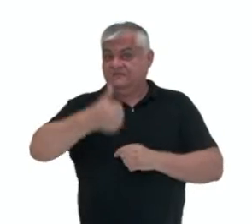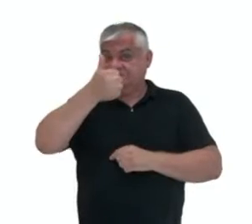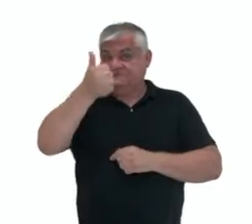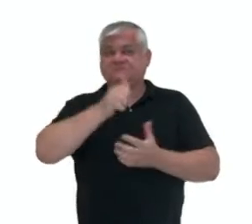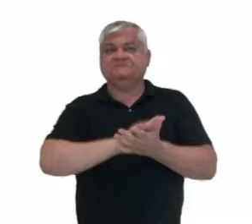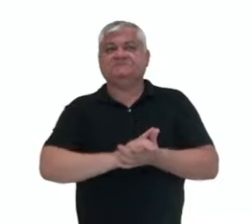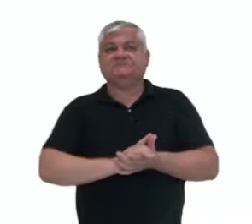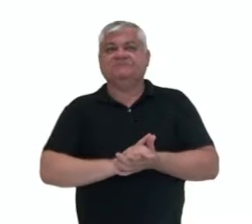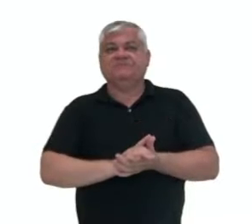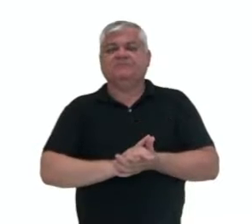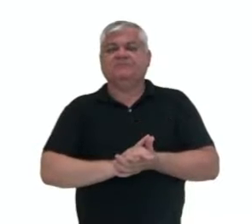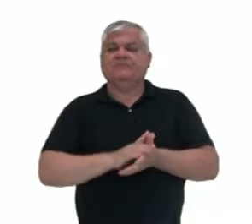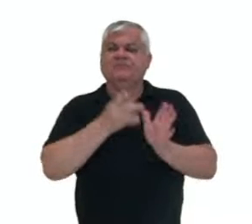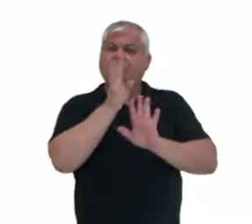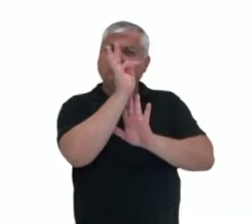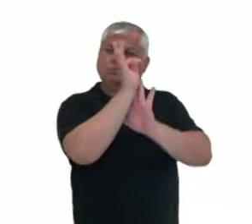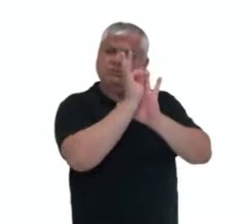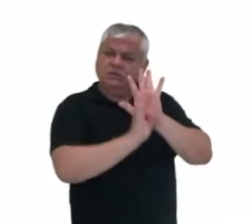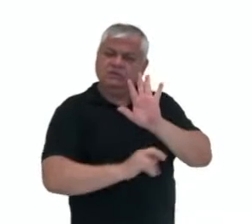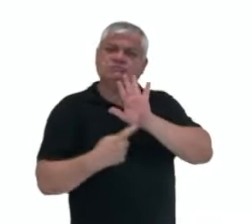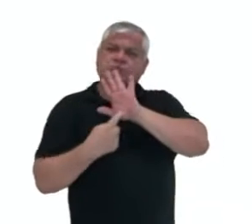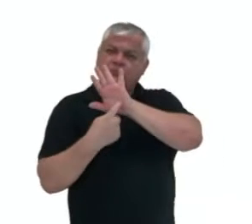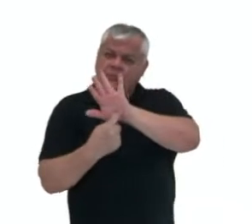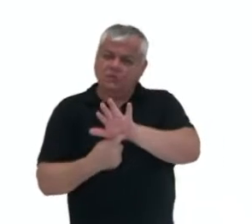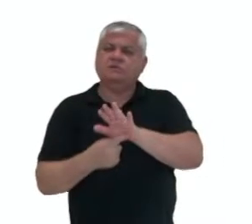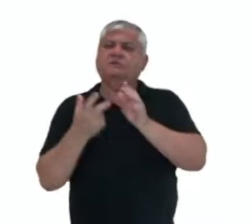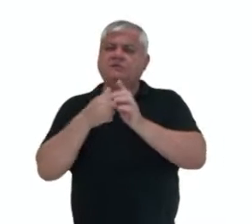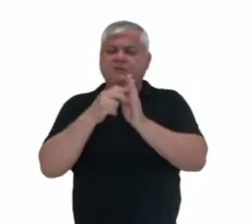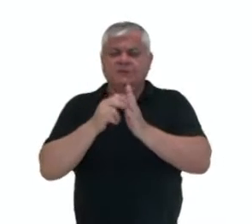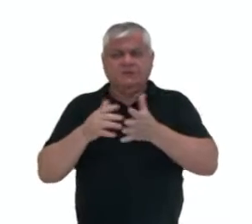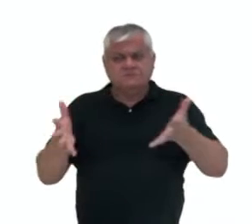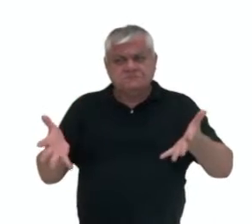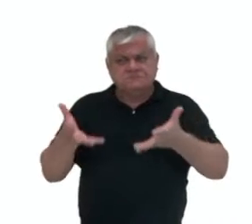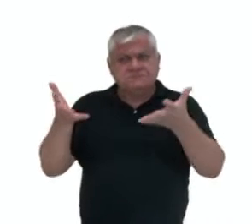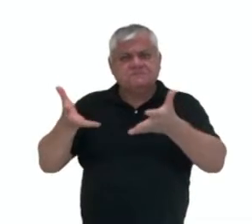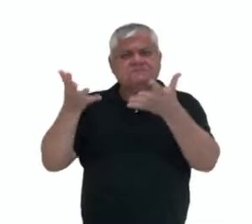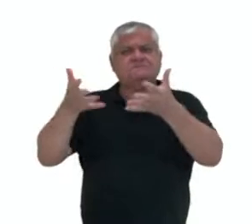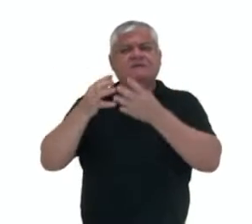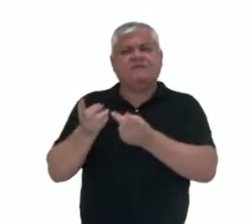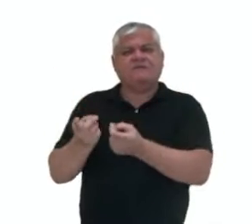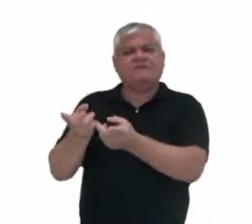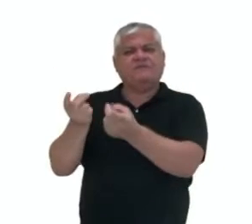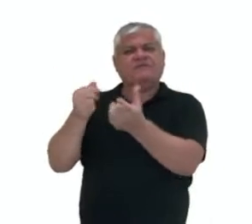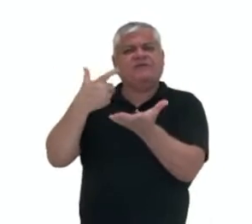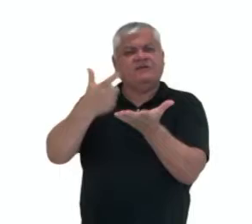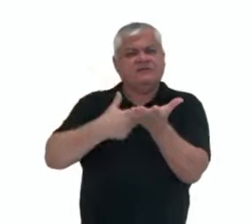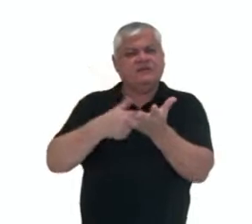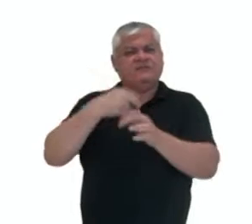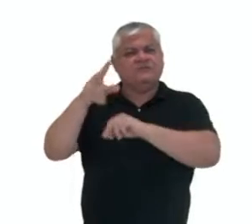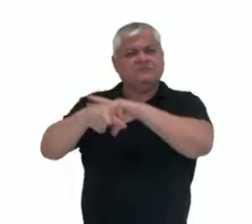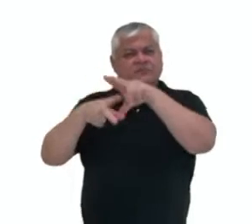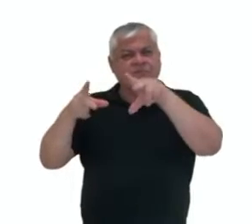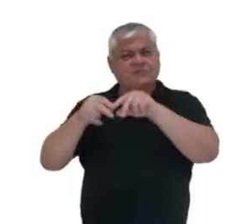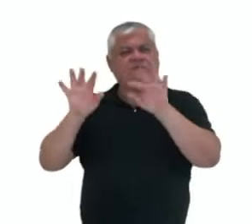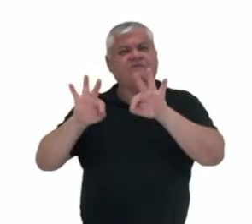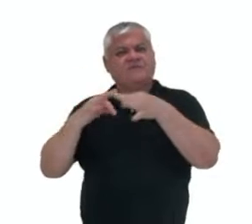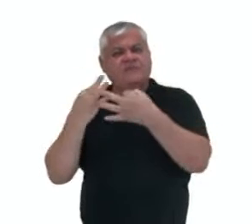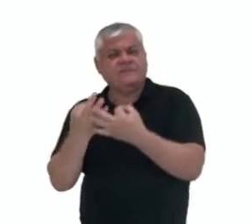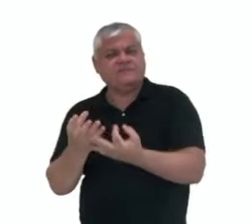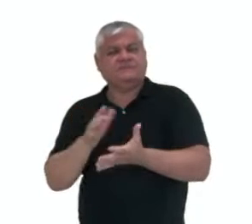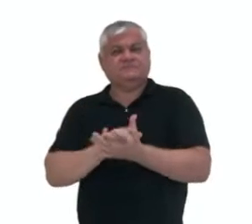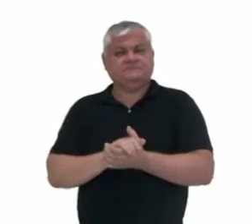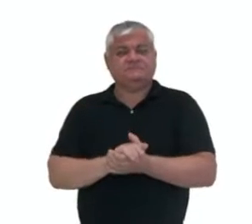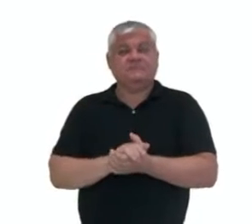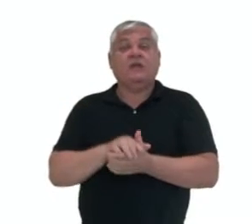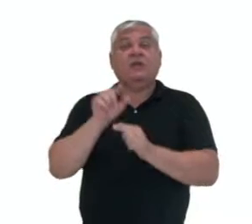ideia consiste em estimular a aquisição de obras impressas para serem presenteadas aos entes queridos, visando